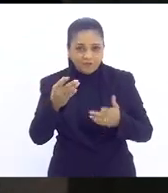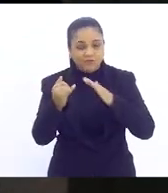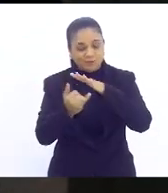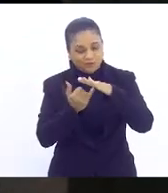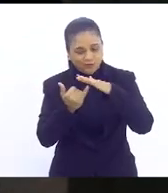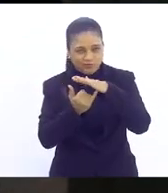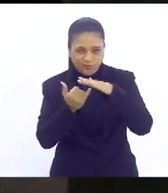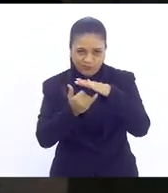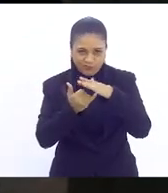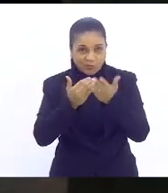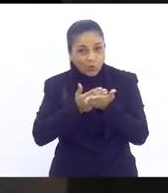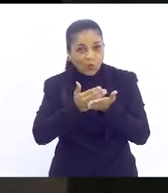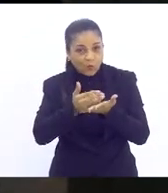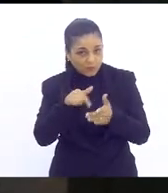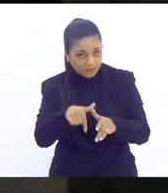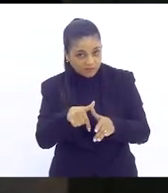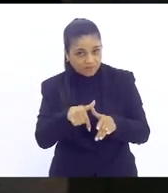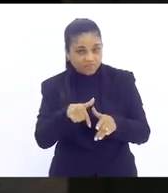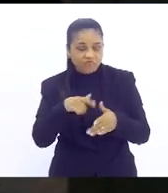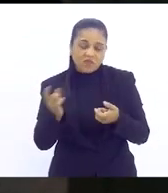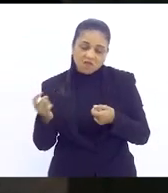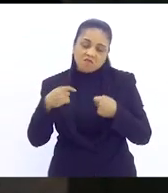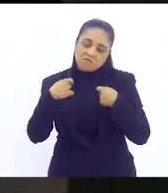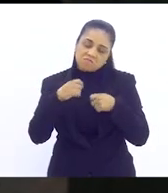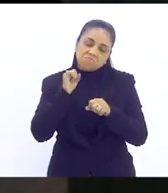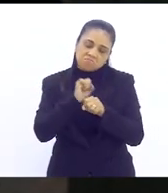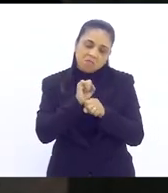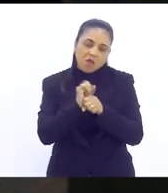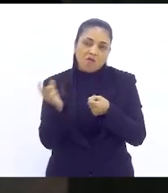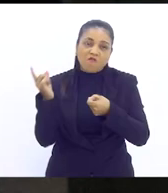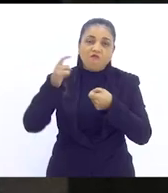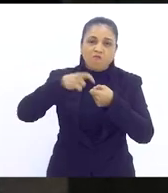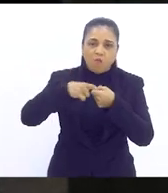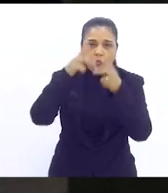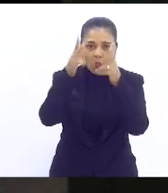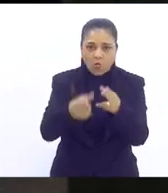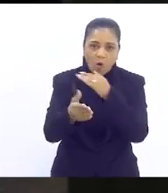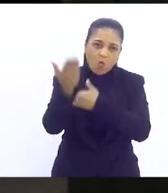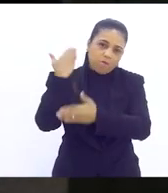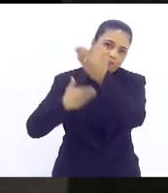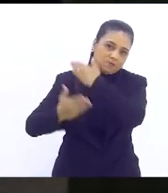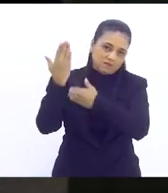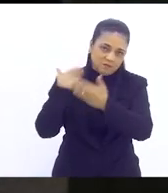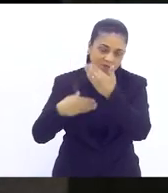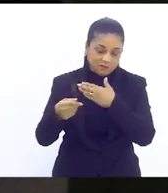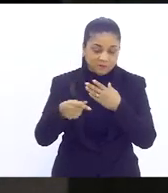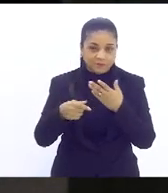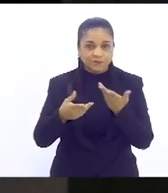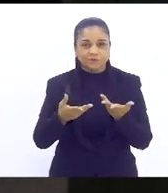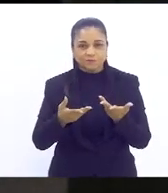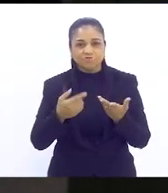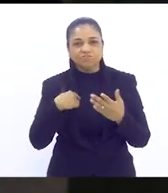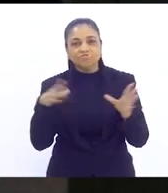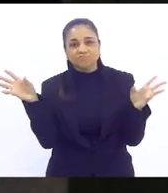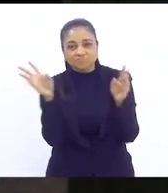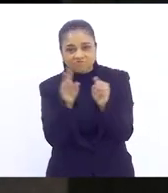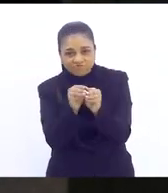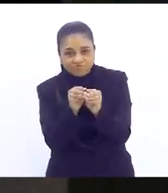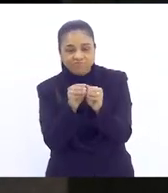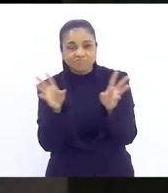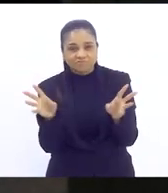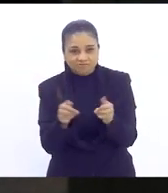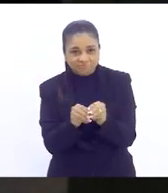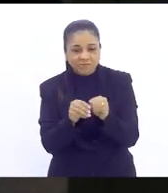Instituto Esperamos que se volte a ser isso aí era só para contextualizar e